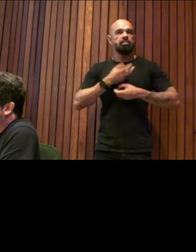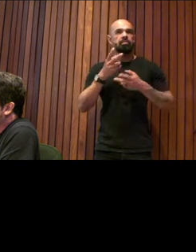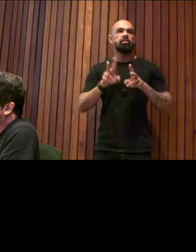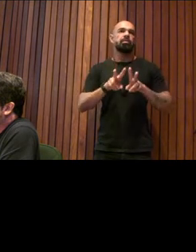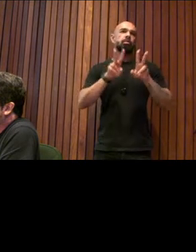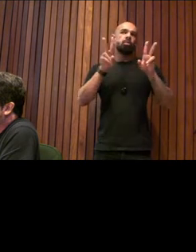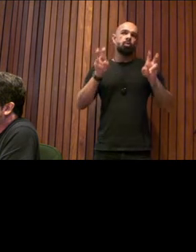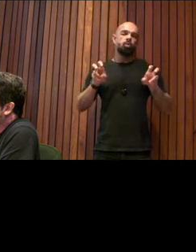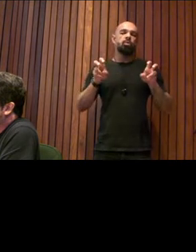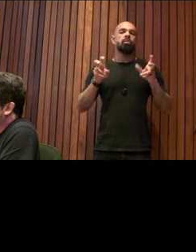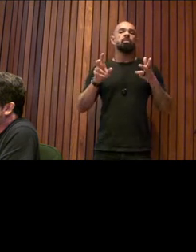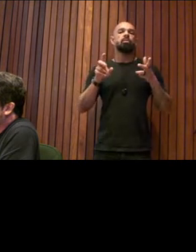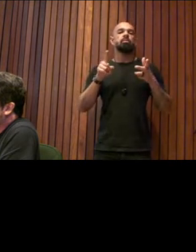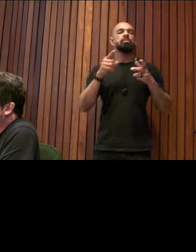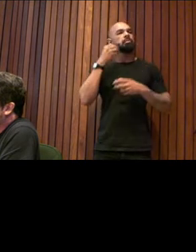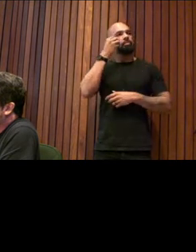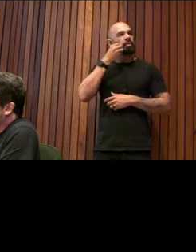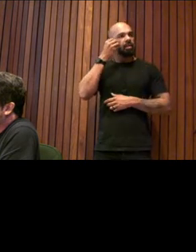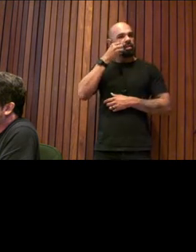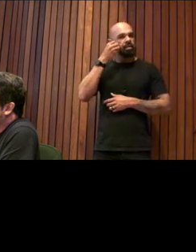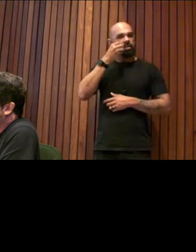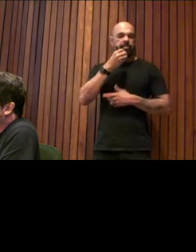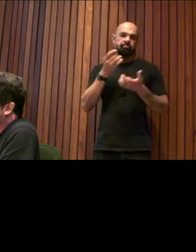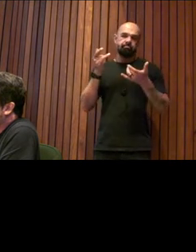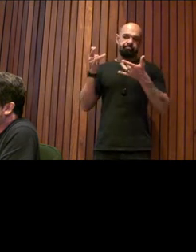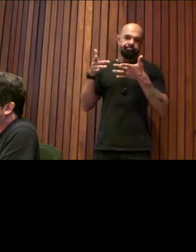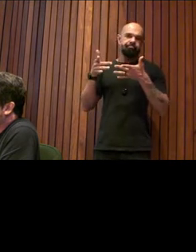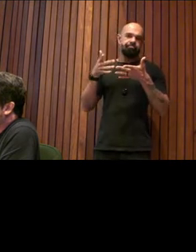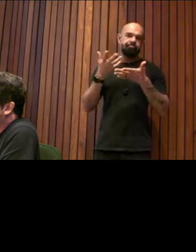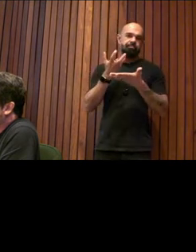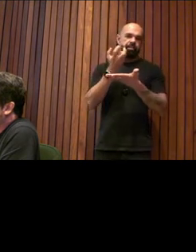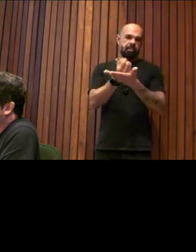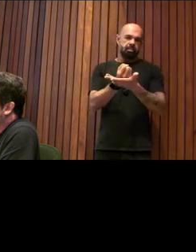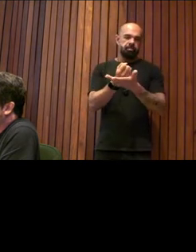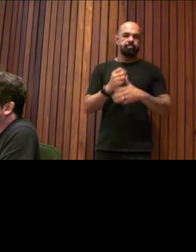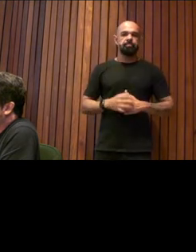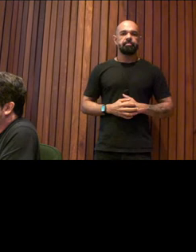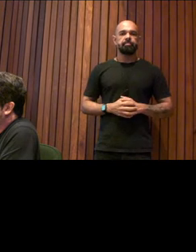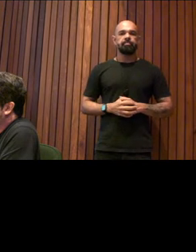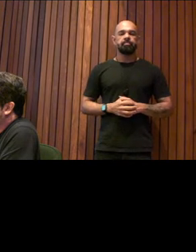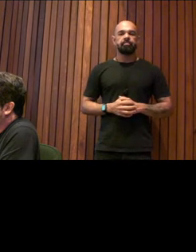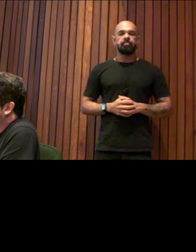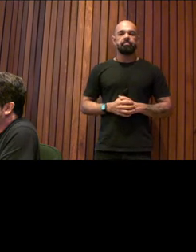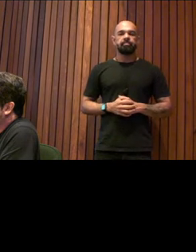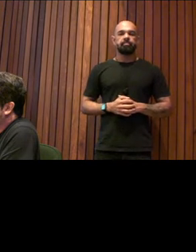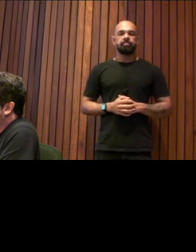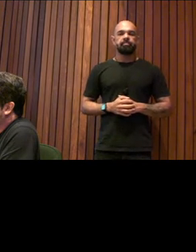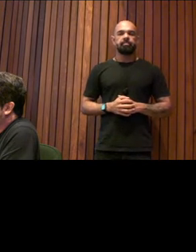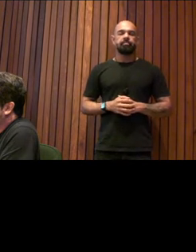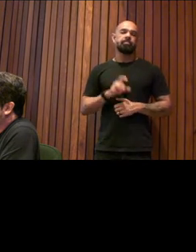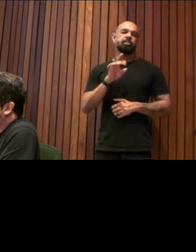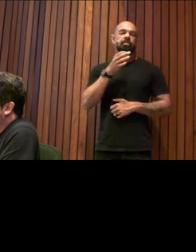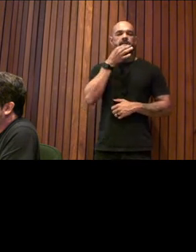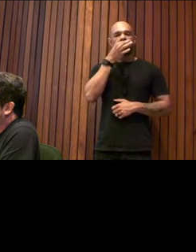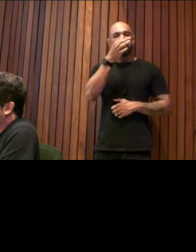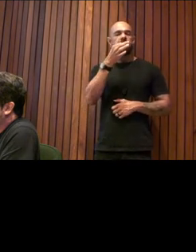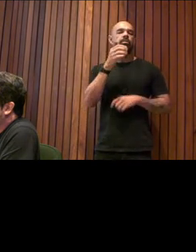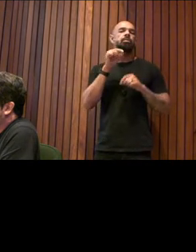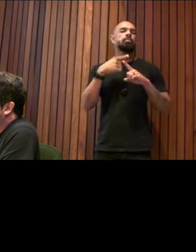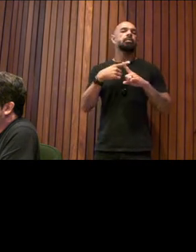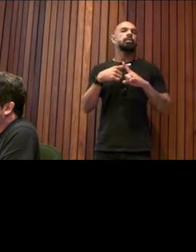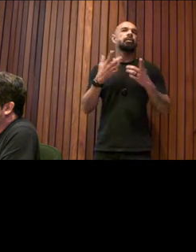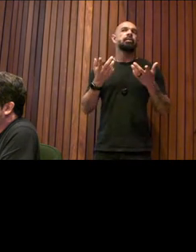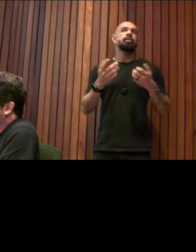toda essa experiência que está aí registrada, né? E eu só queria fazer um comentário inicialmente, porque,